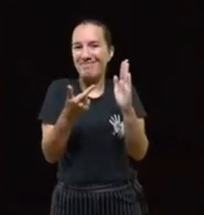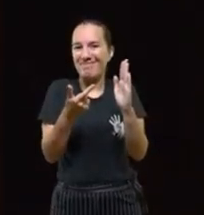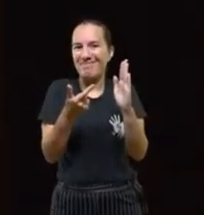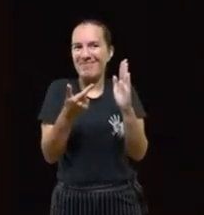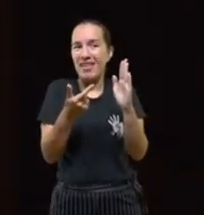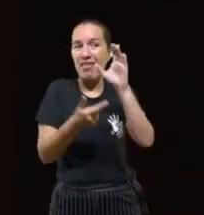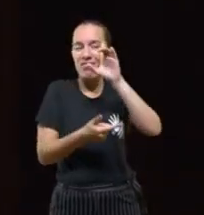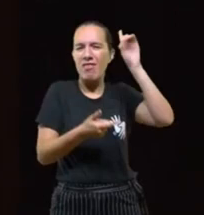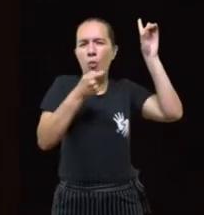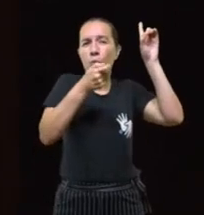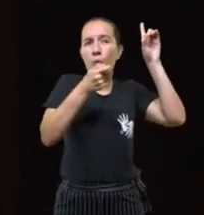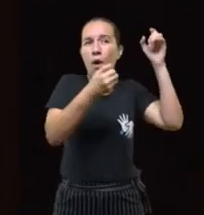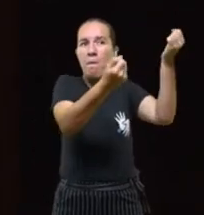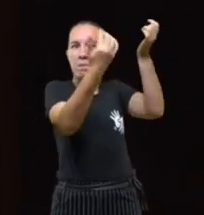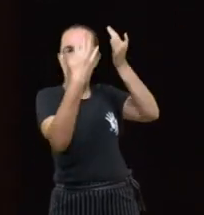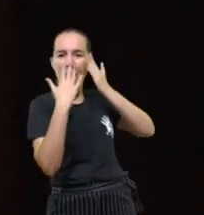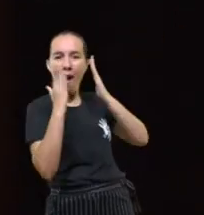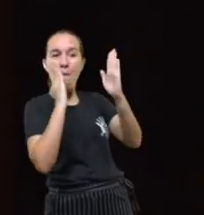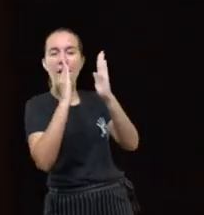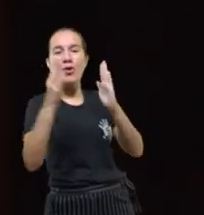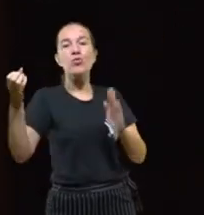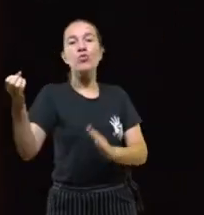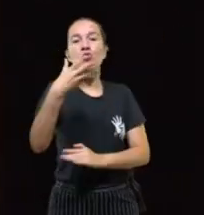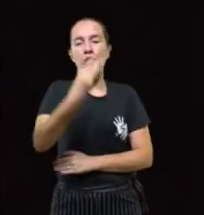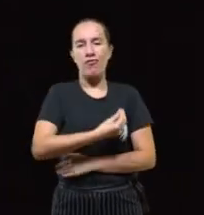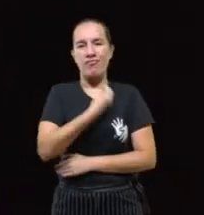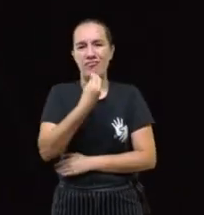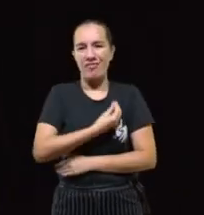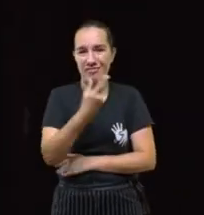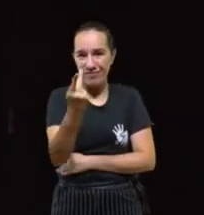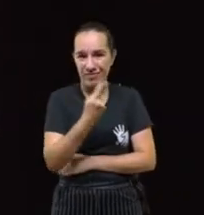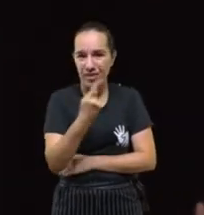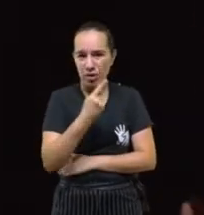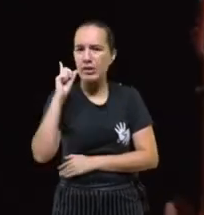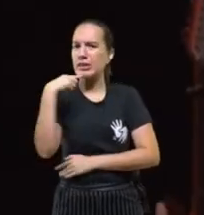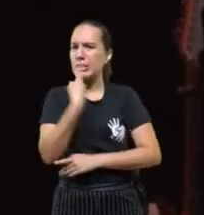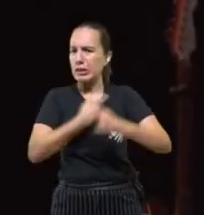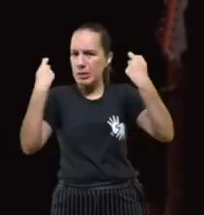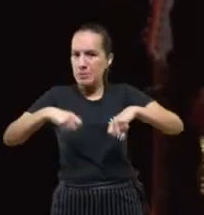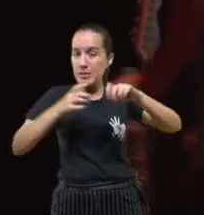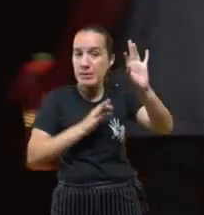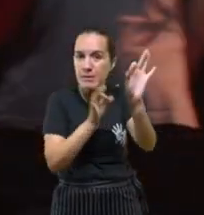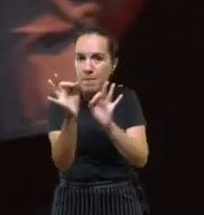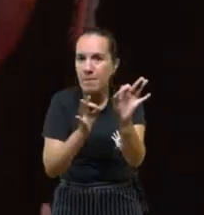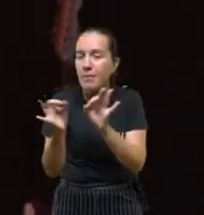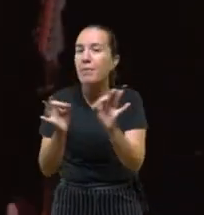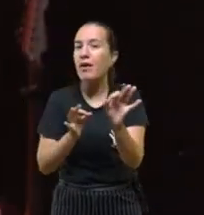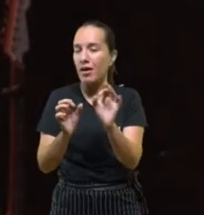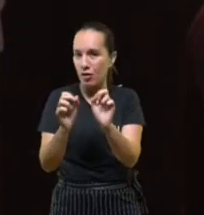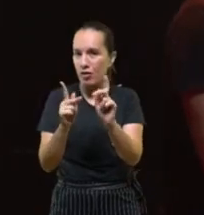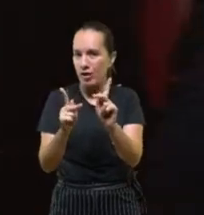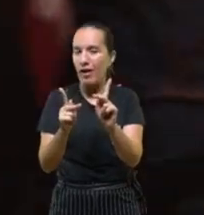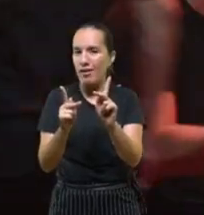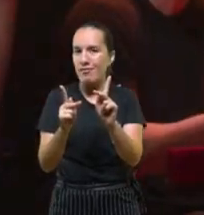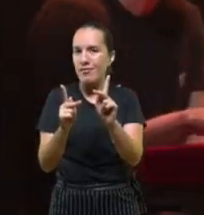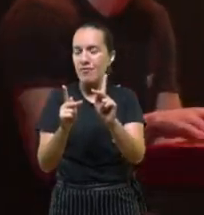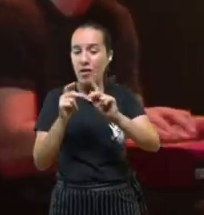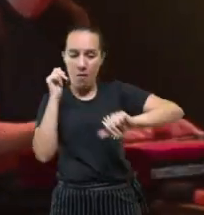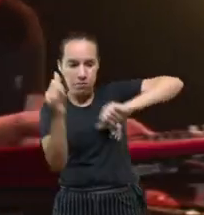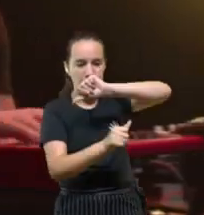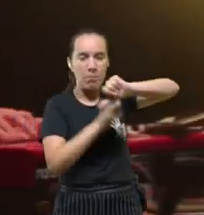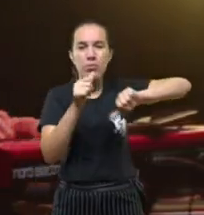Se prepare por uma nova estação. Se prepare para uma